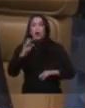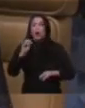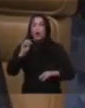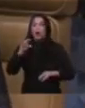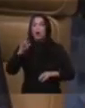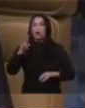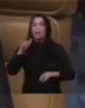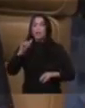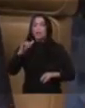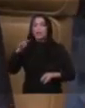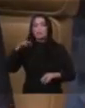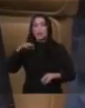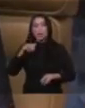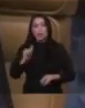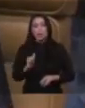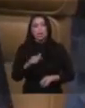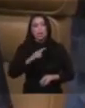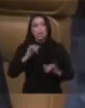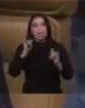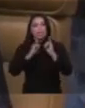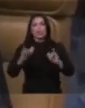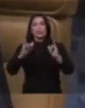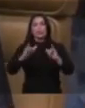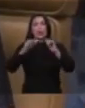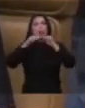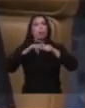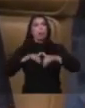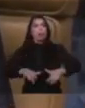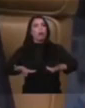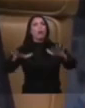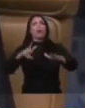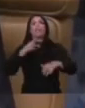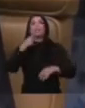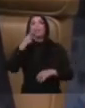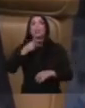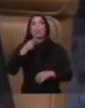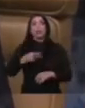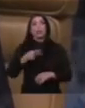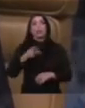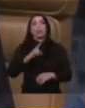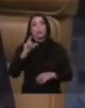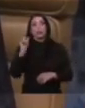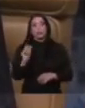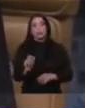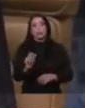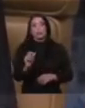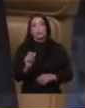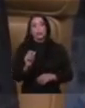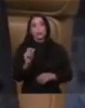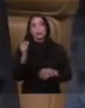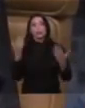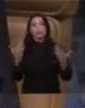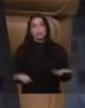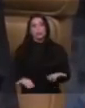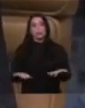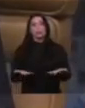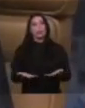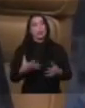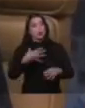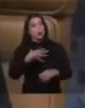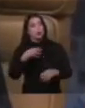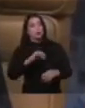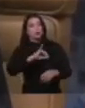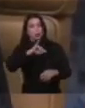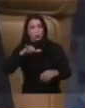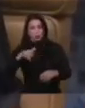e divulgaram pelo mundo afora que eu teria dito eleição não se ganha, eleição se toma. O filho do senador,